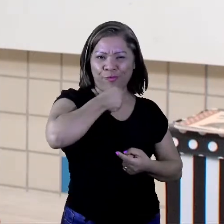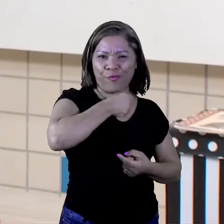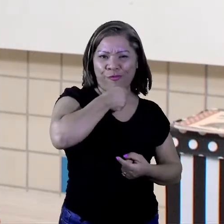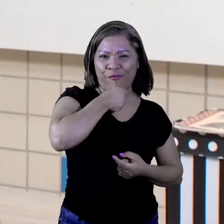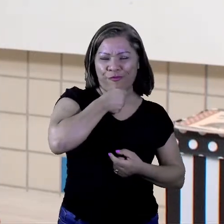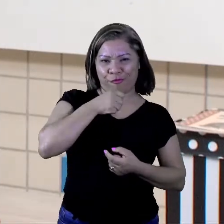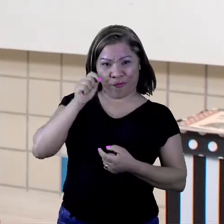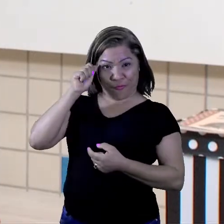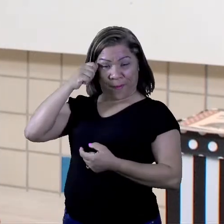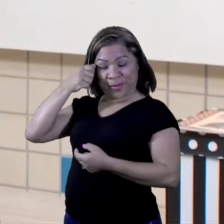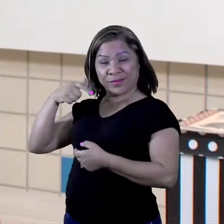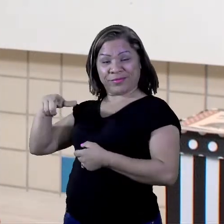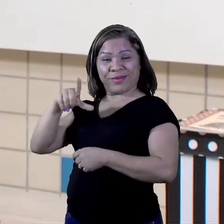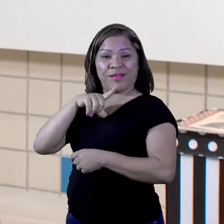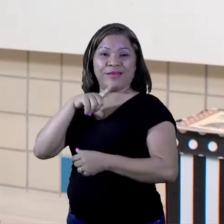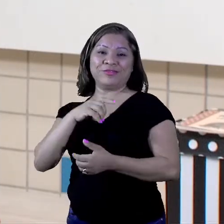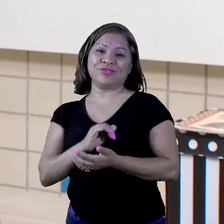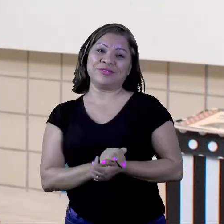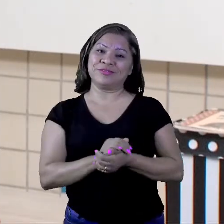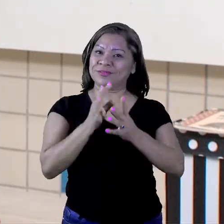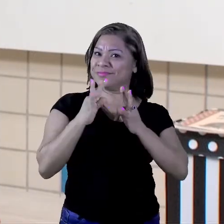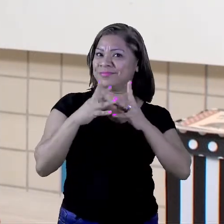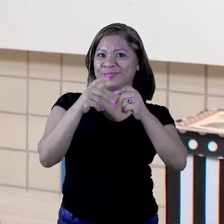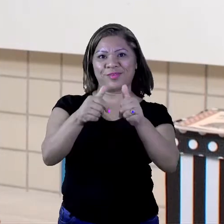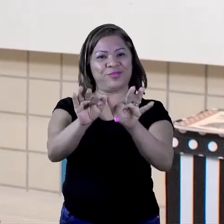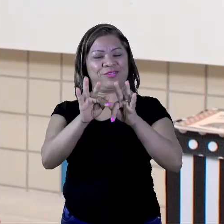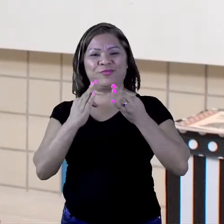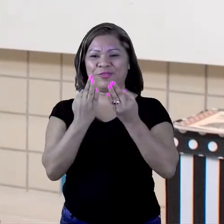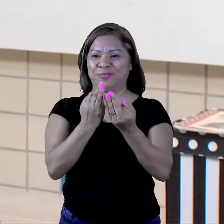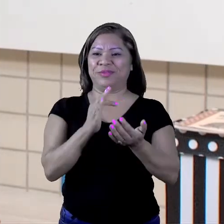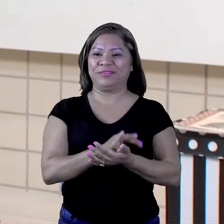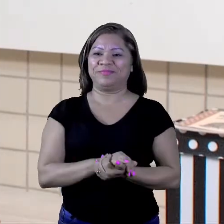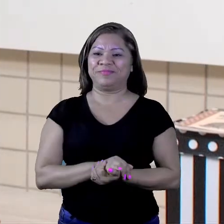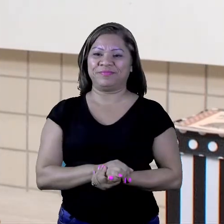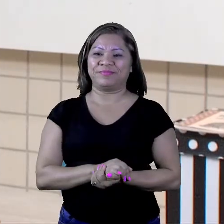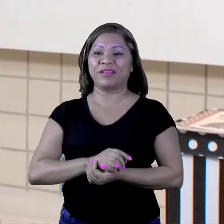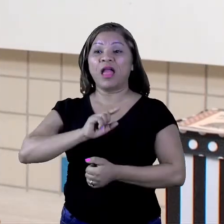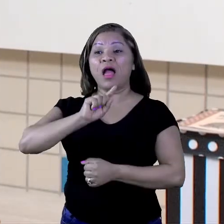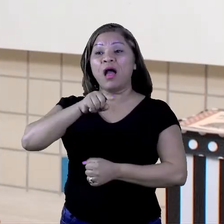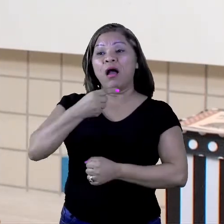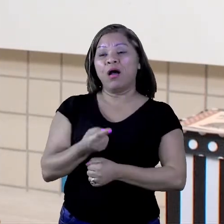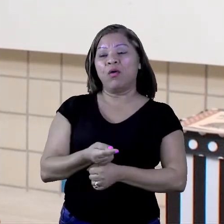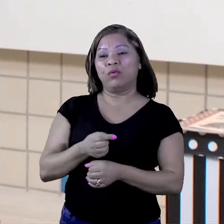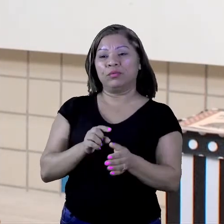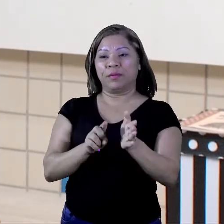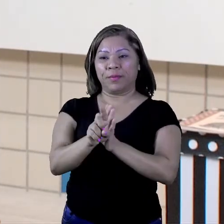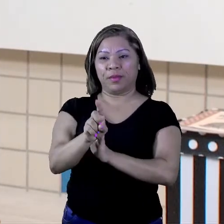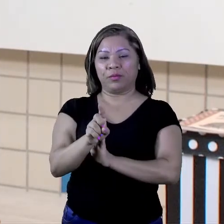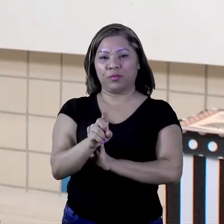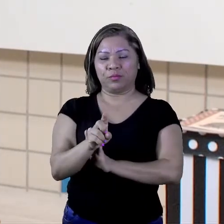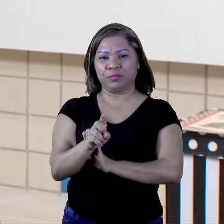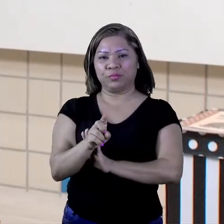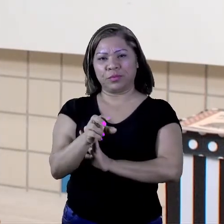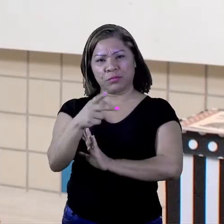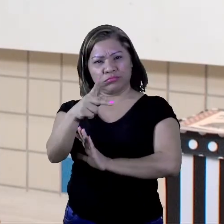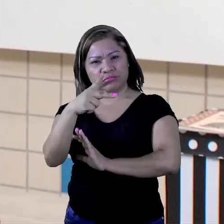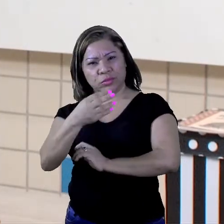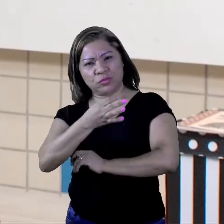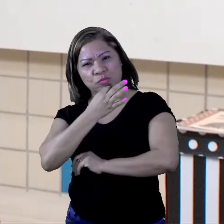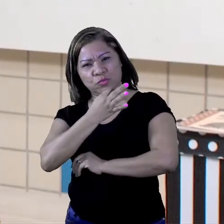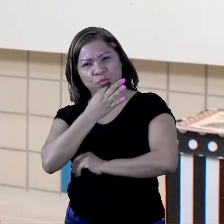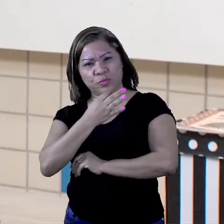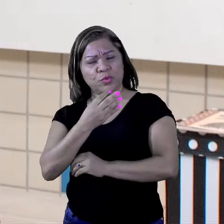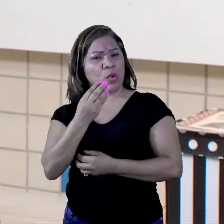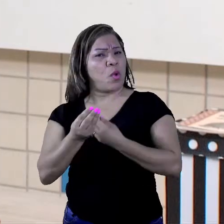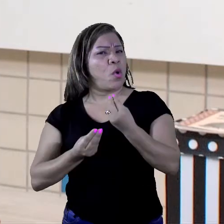sua bisavó, toda a sua família. Olha outra perguntinha. Na sua opinião, como o coelho deveria então